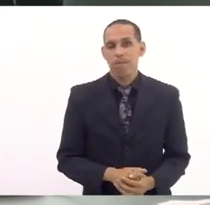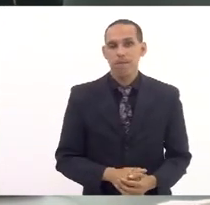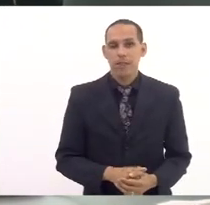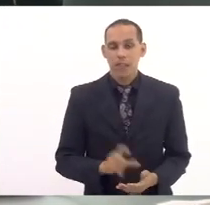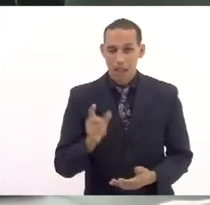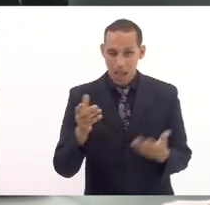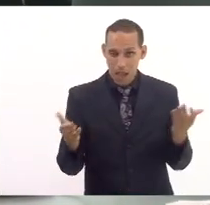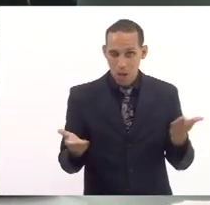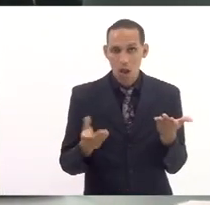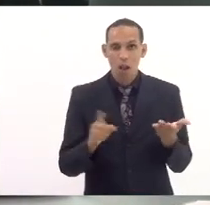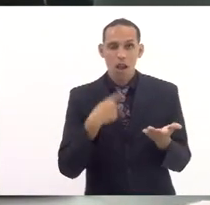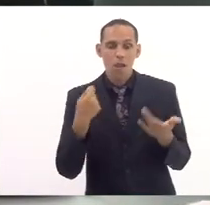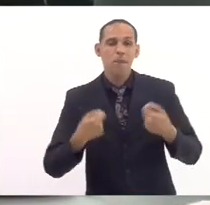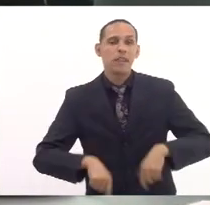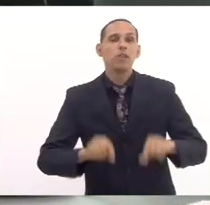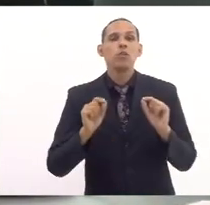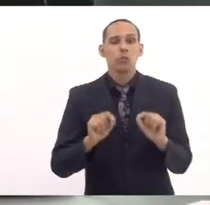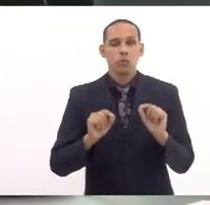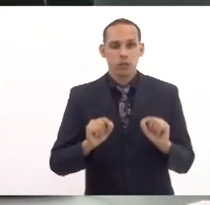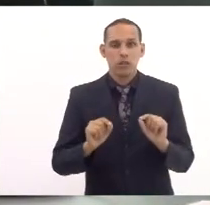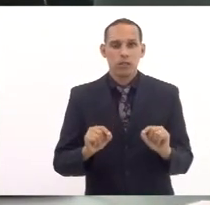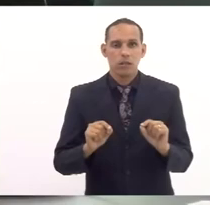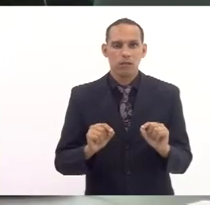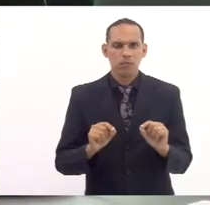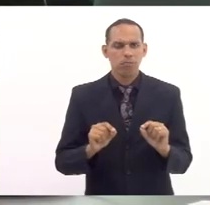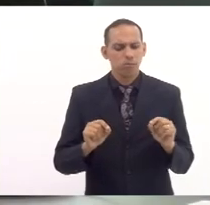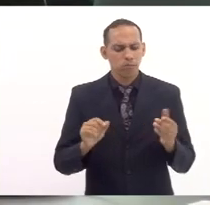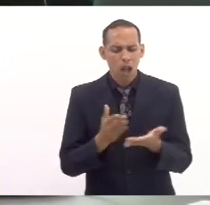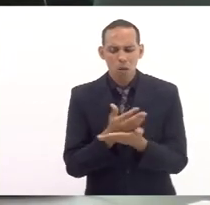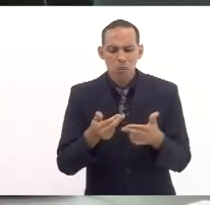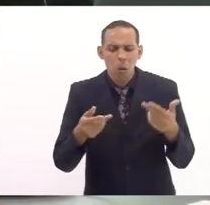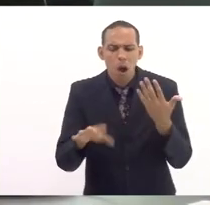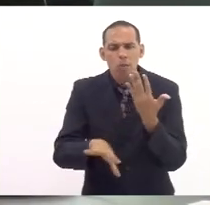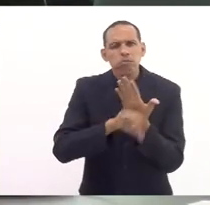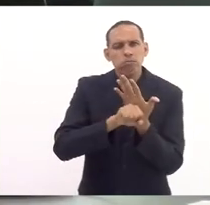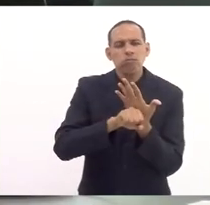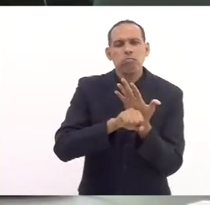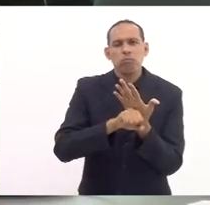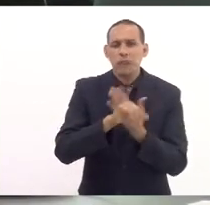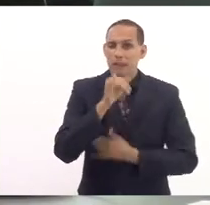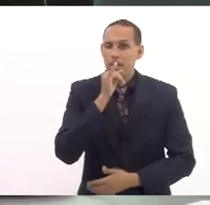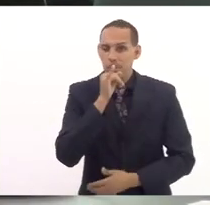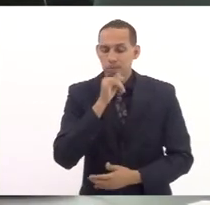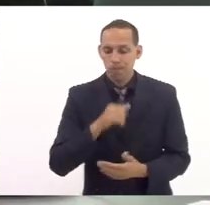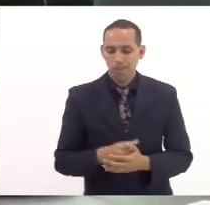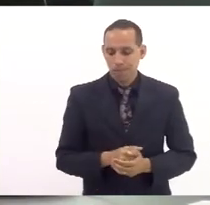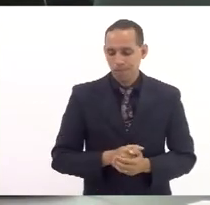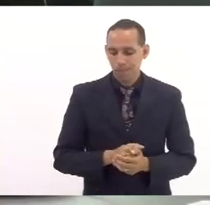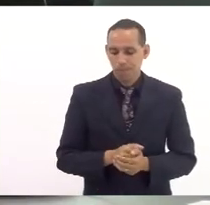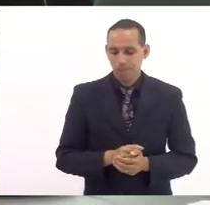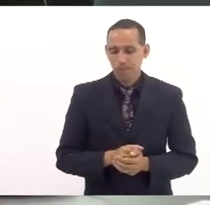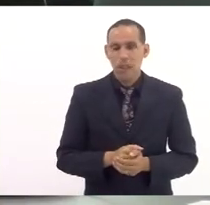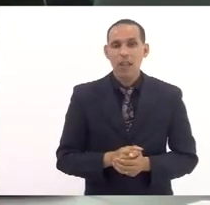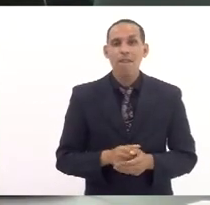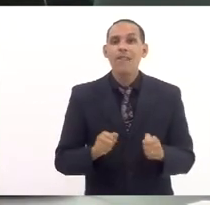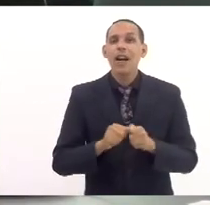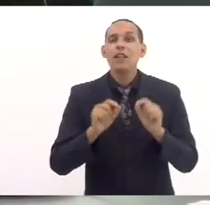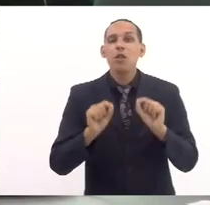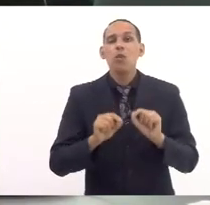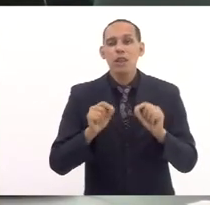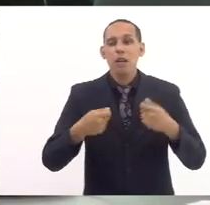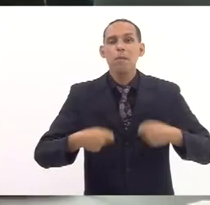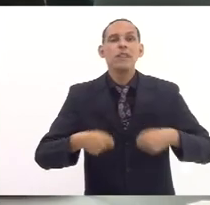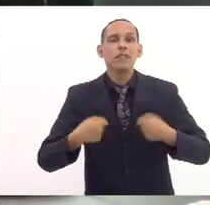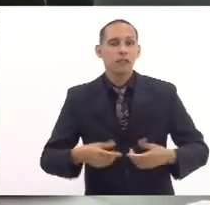acho que a gente tinha que partir para alguma coisa mais concreta. Exemplo, o que, que precisa fazer e quanto custa trocar